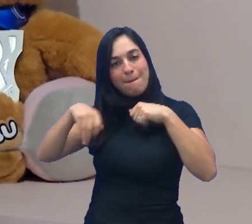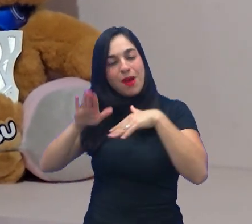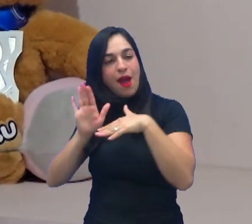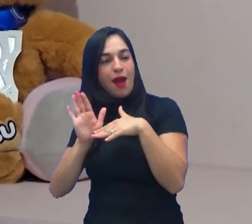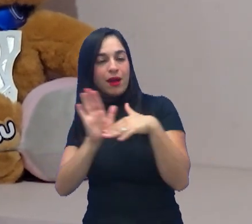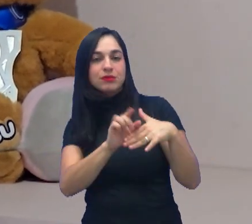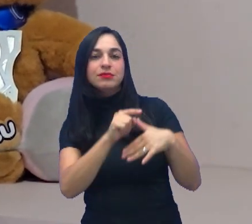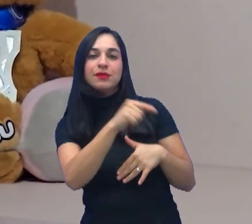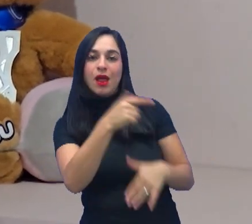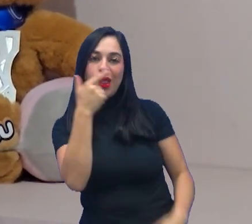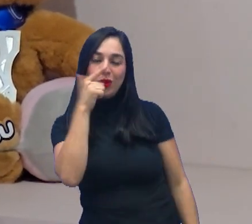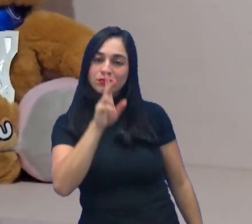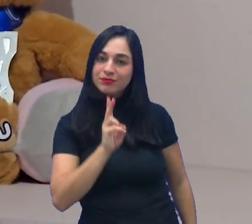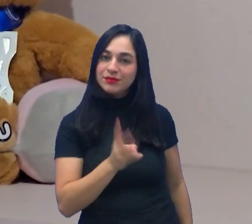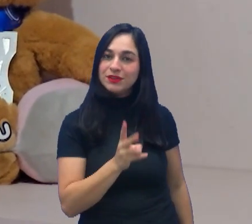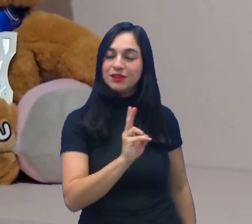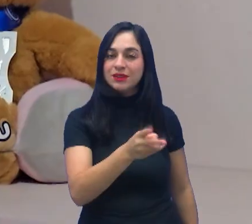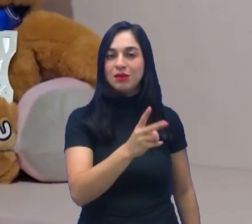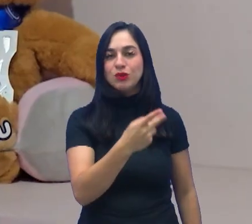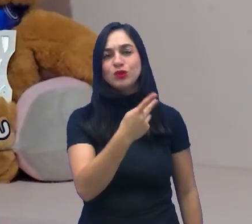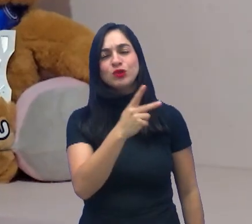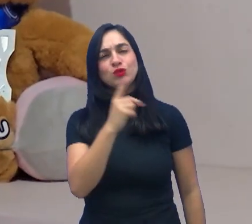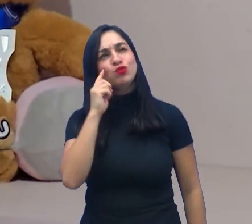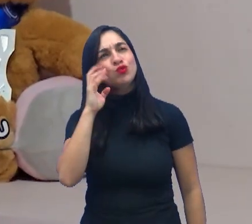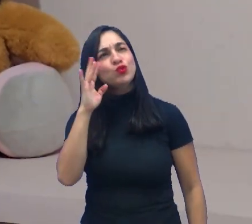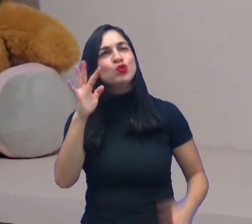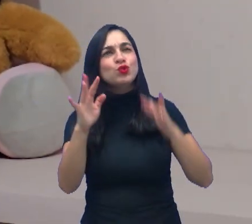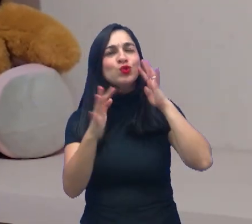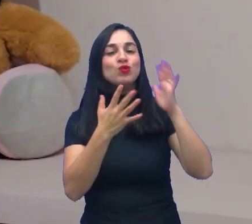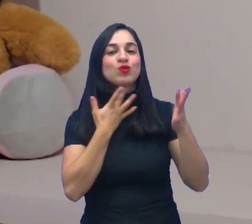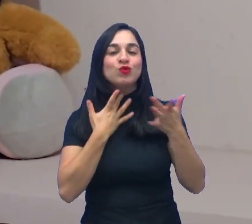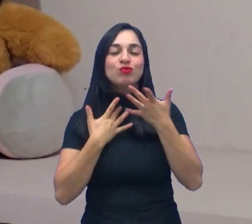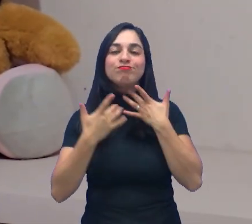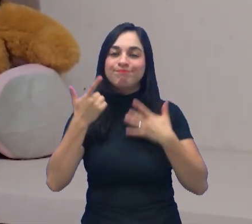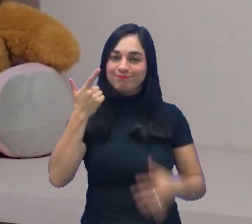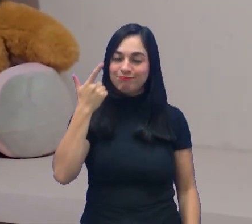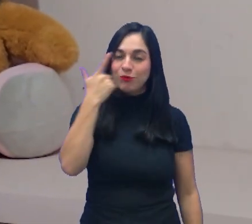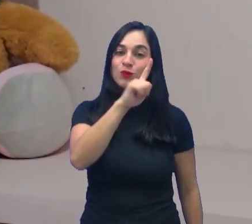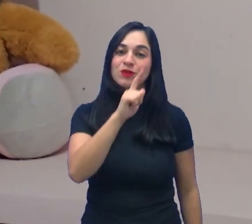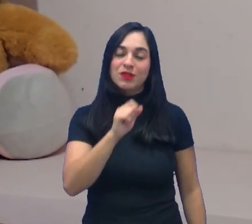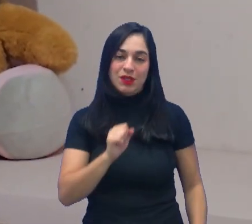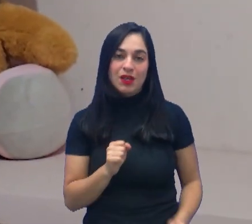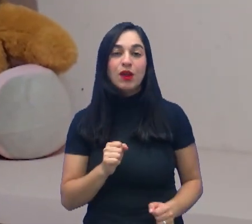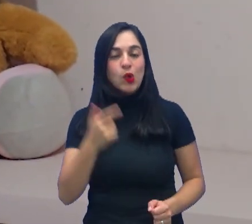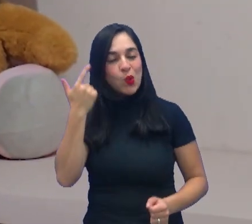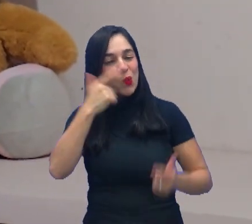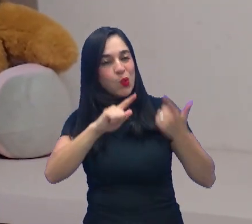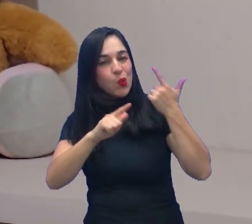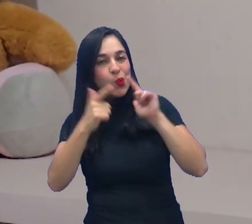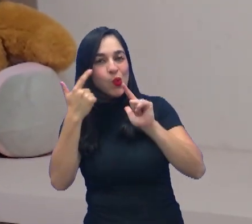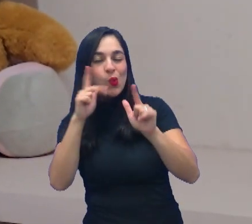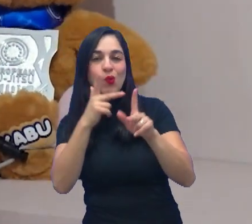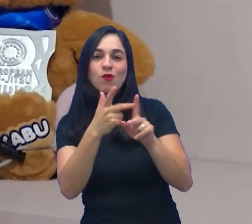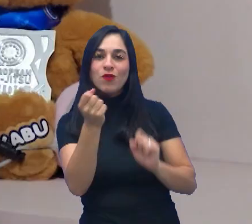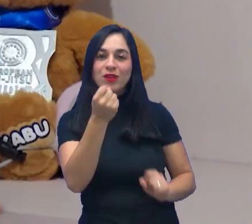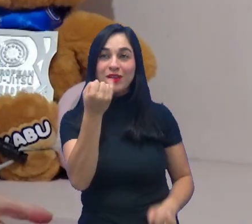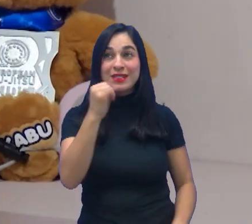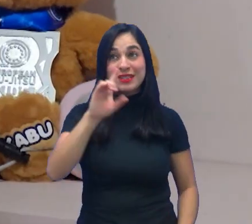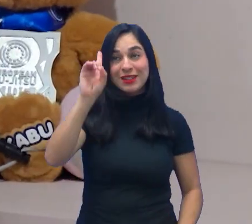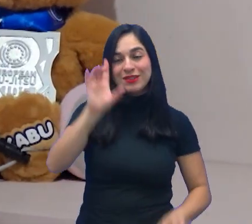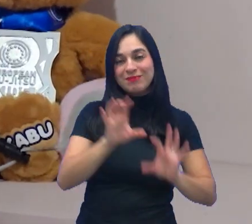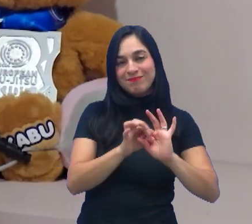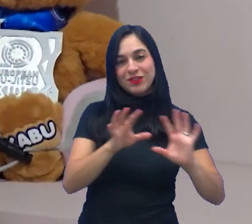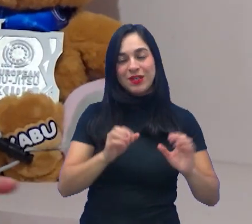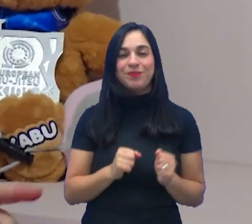ela continuar realizando todos os seus sonhos, continuar em busca de vitórias, se Deus permitir. A Yasmin é uma neta